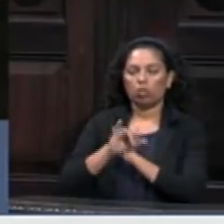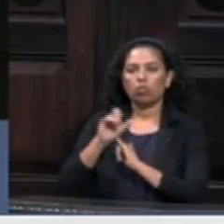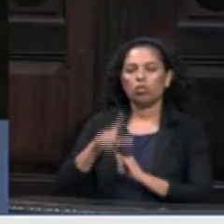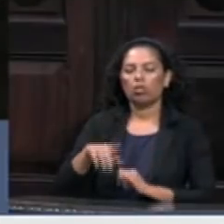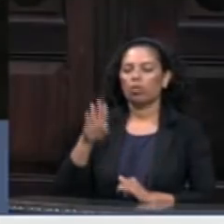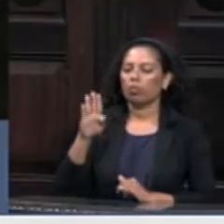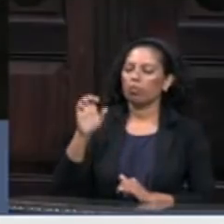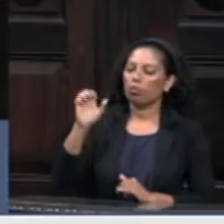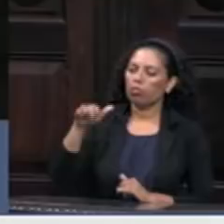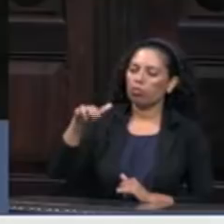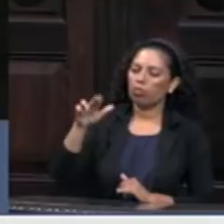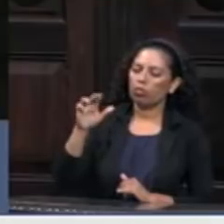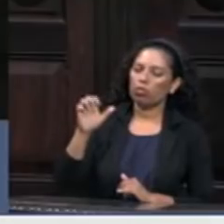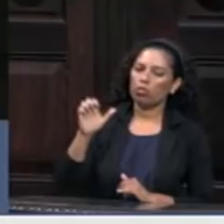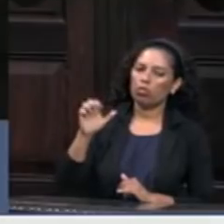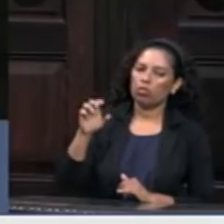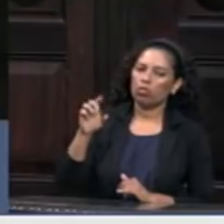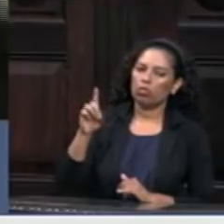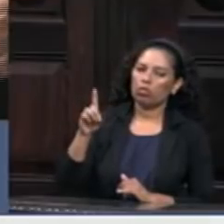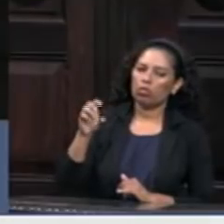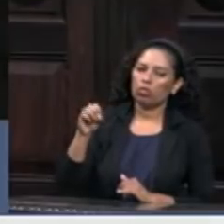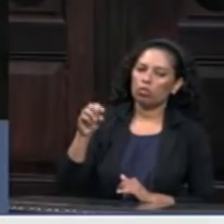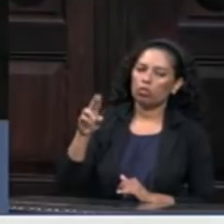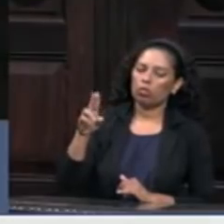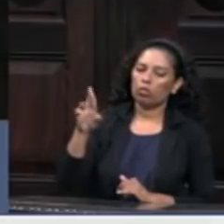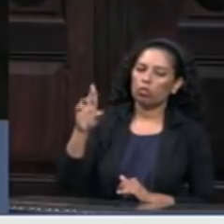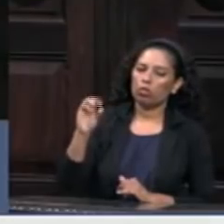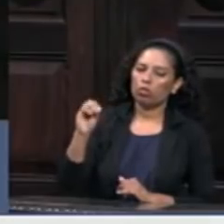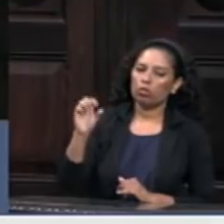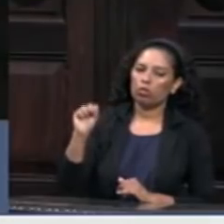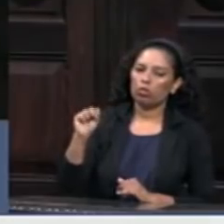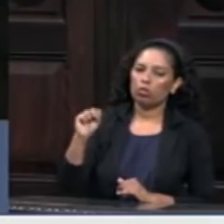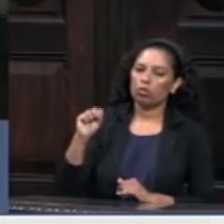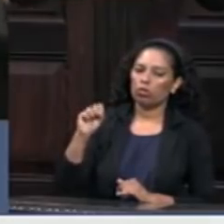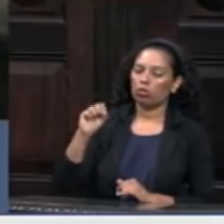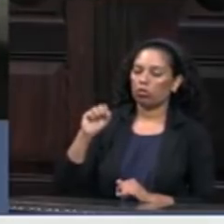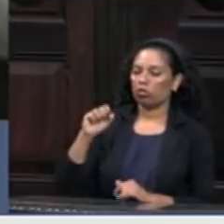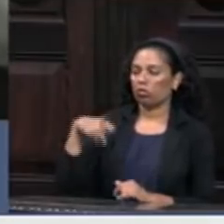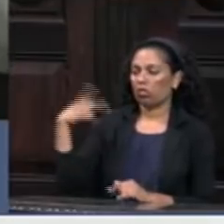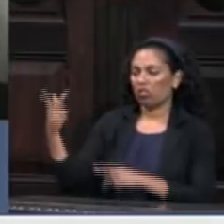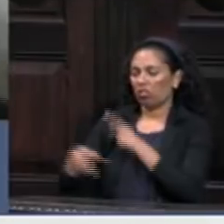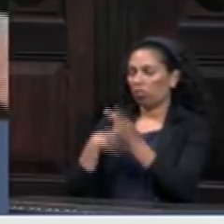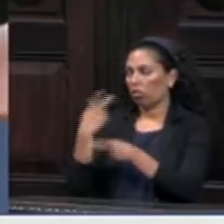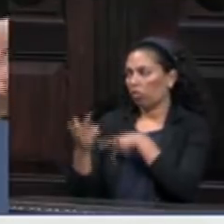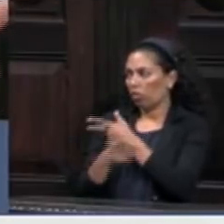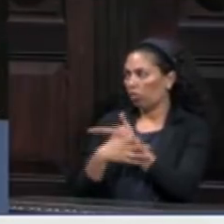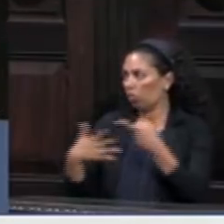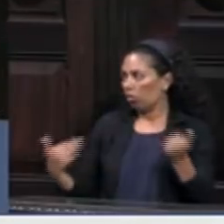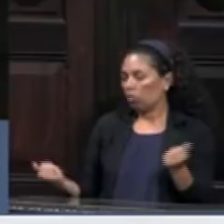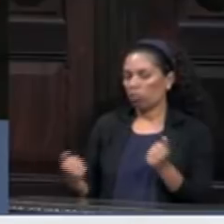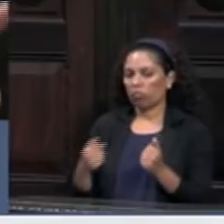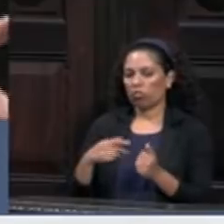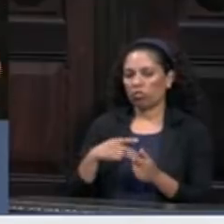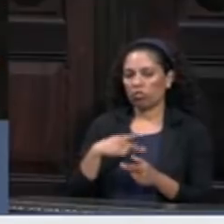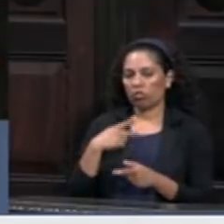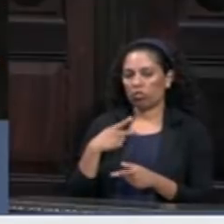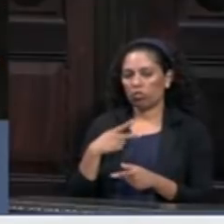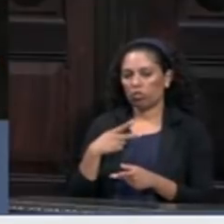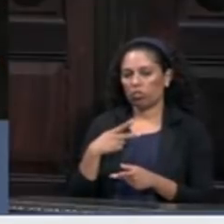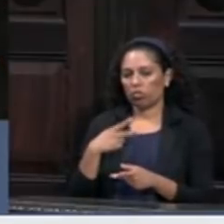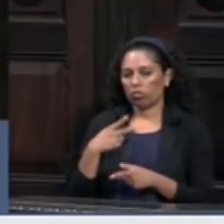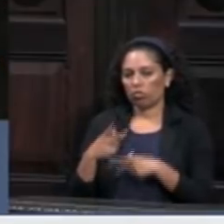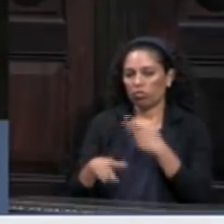Aliás, tem sido característico afirmações genéricas. Quanto a essas